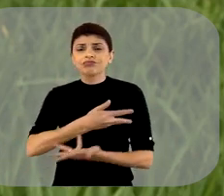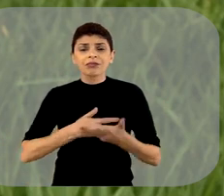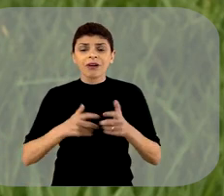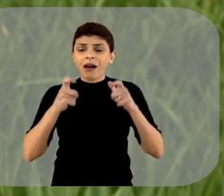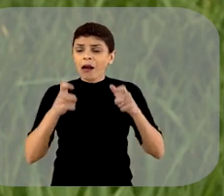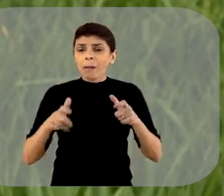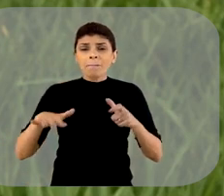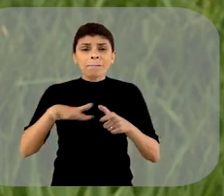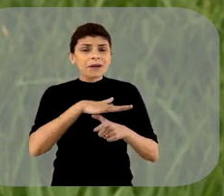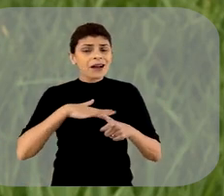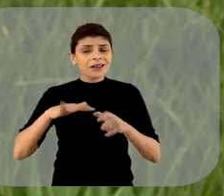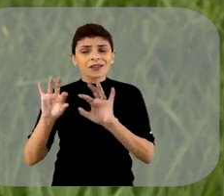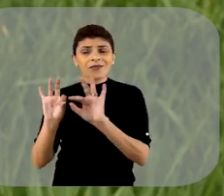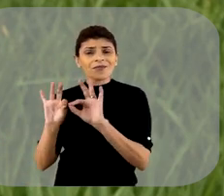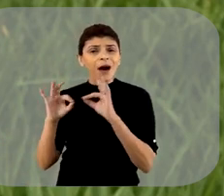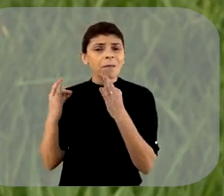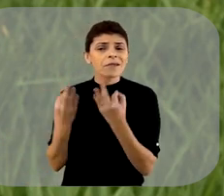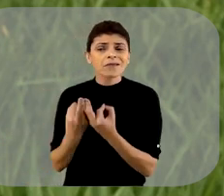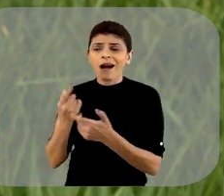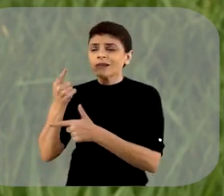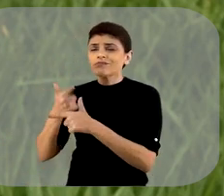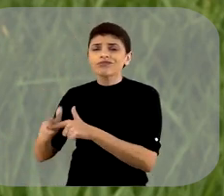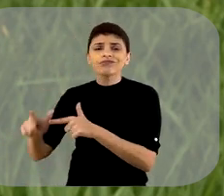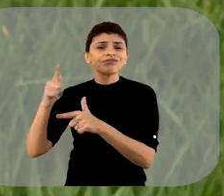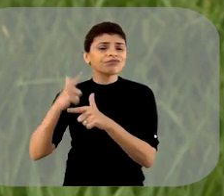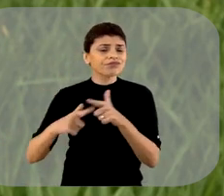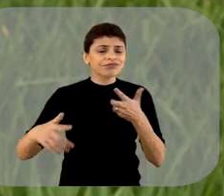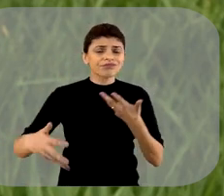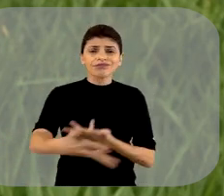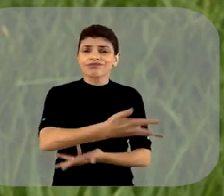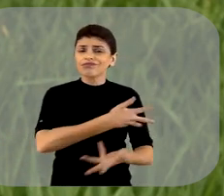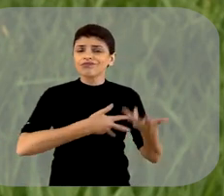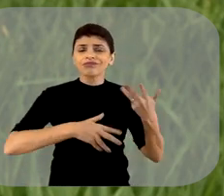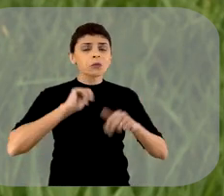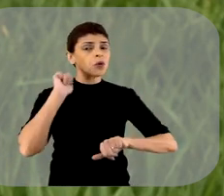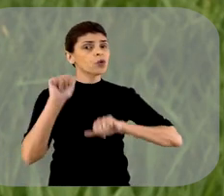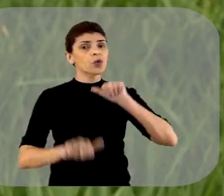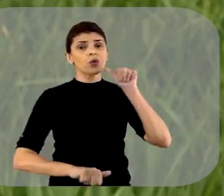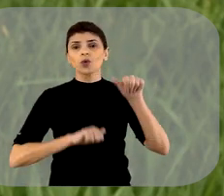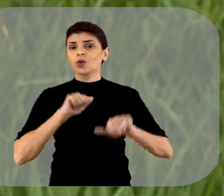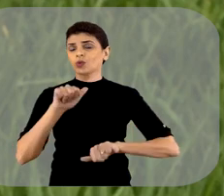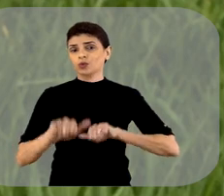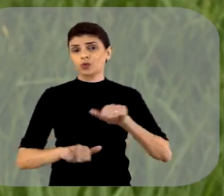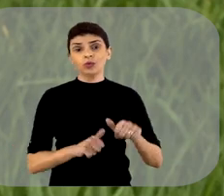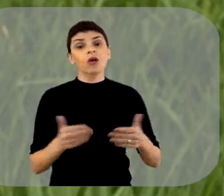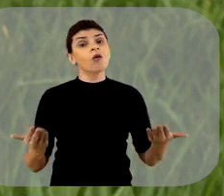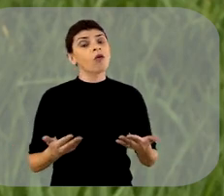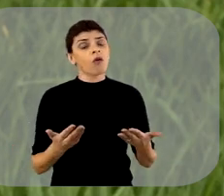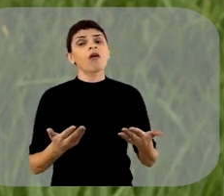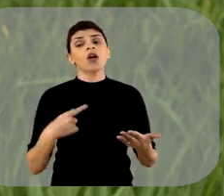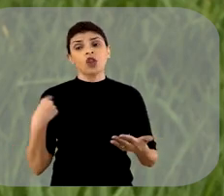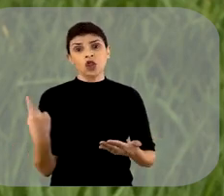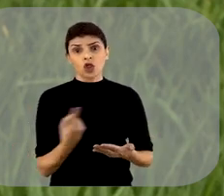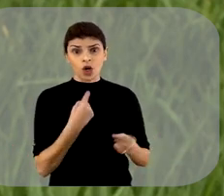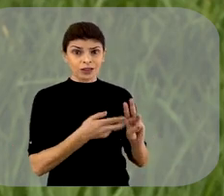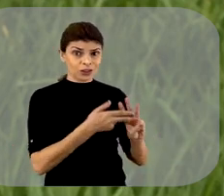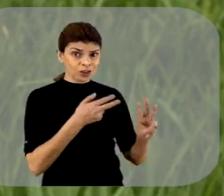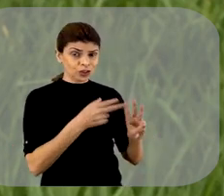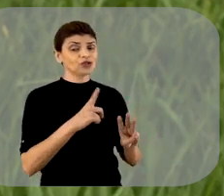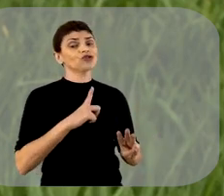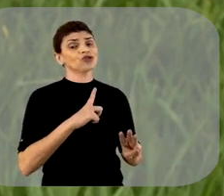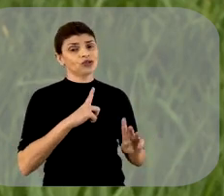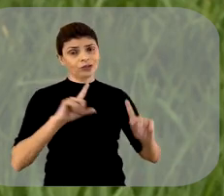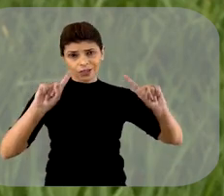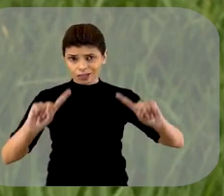ambiente familiar, né? Então, mudou tudo e exige um grande desafio hoje para nós. Então,